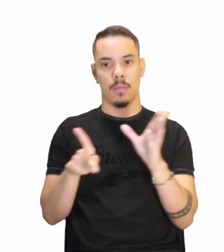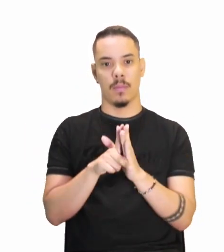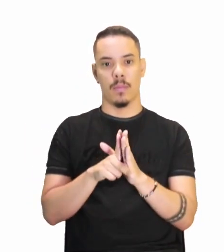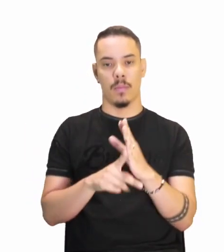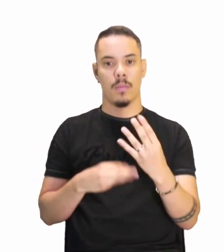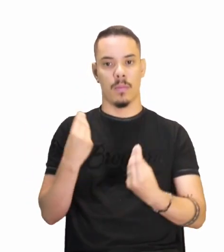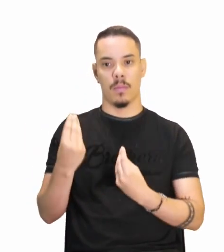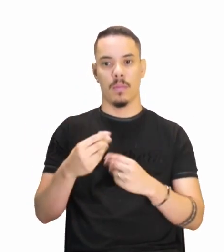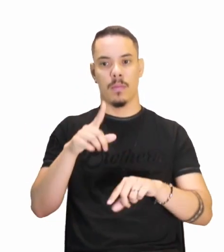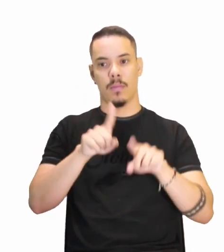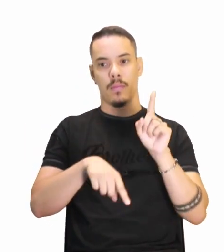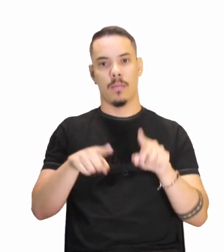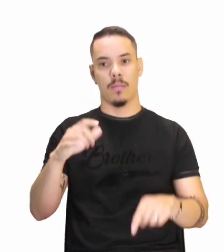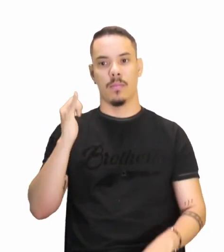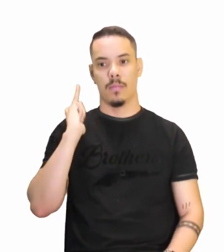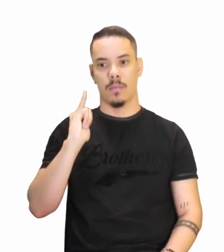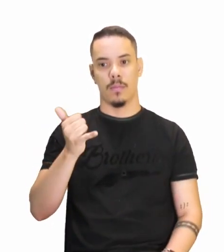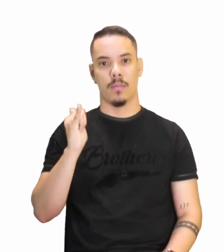variados